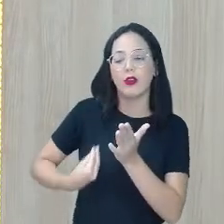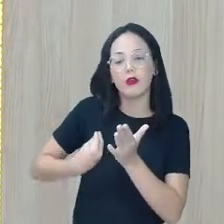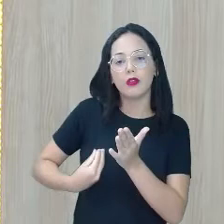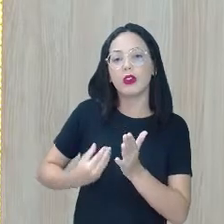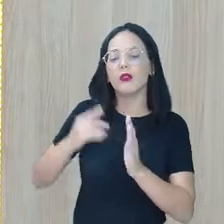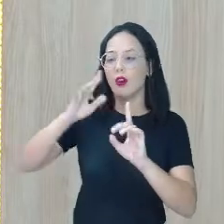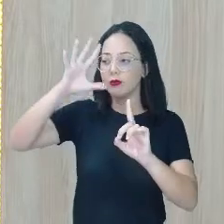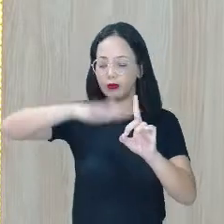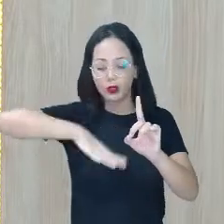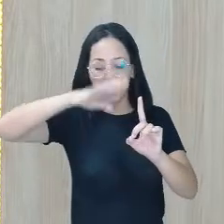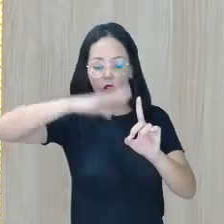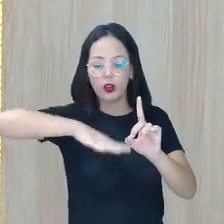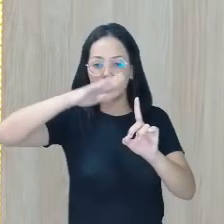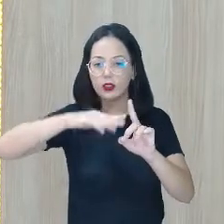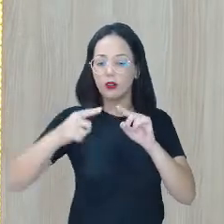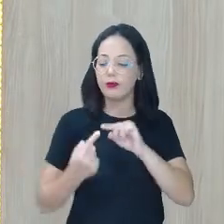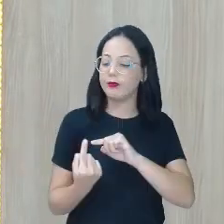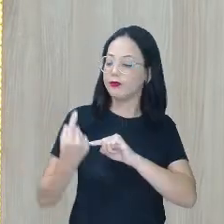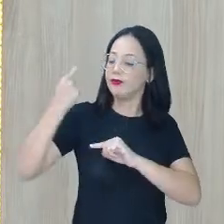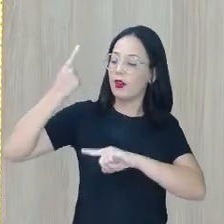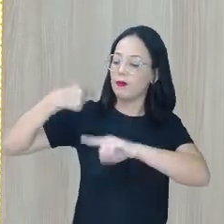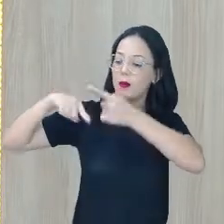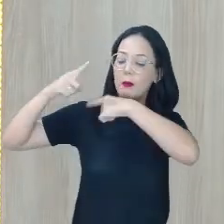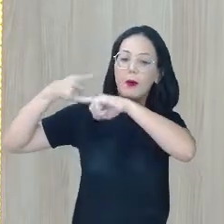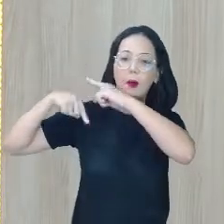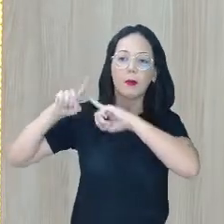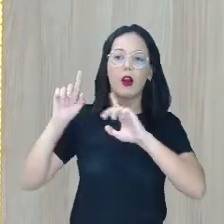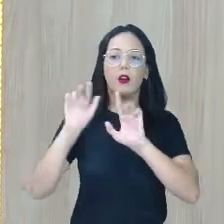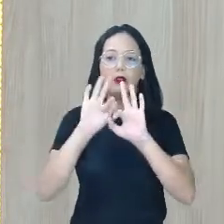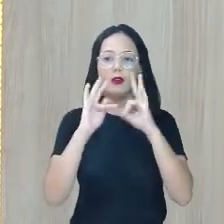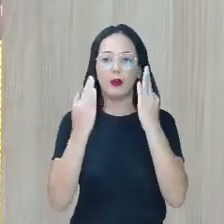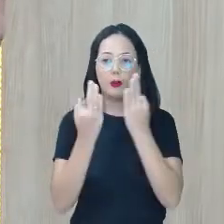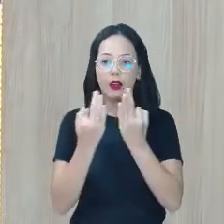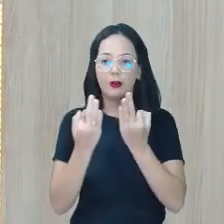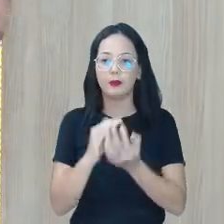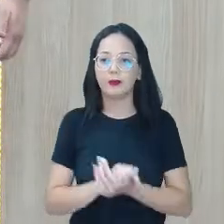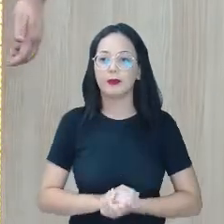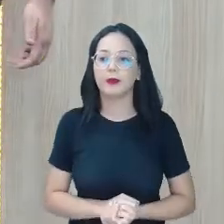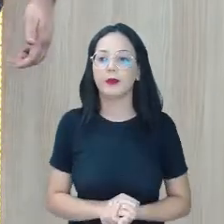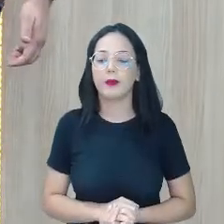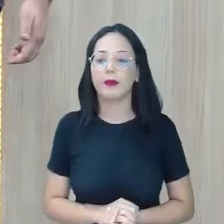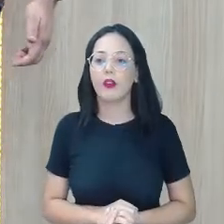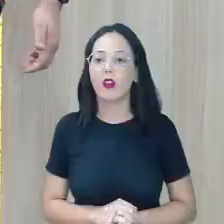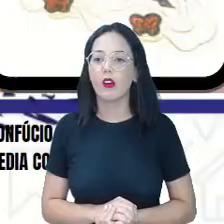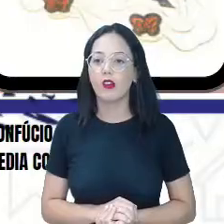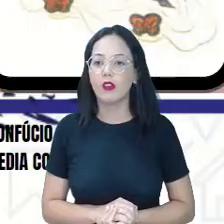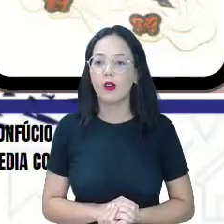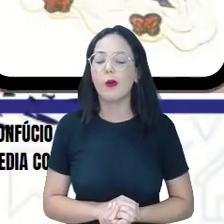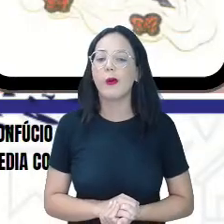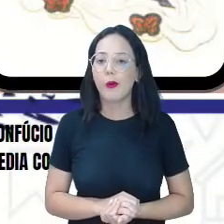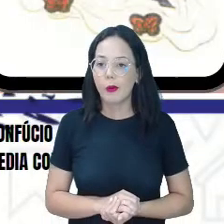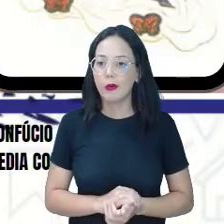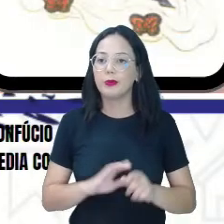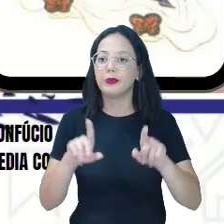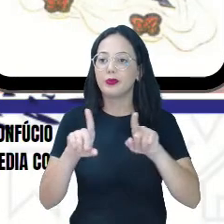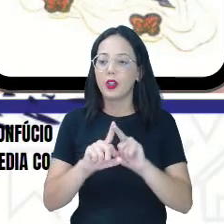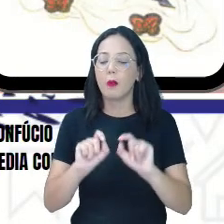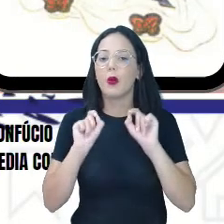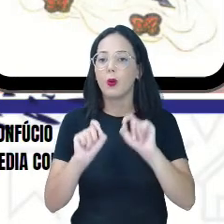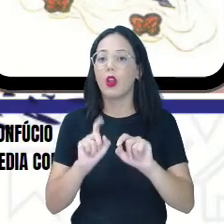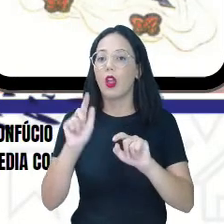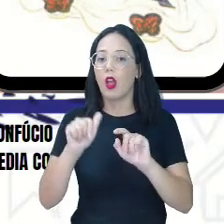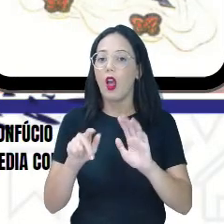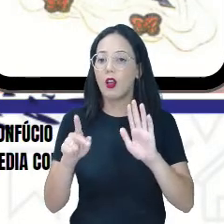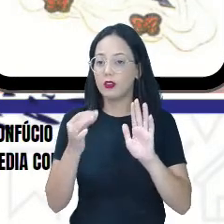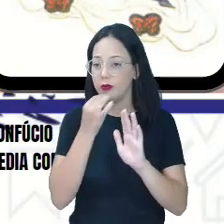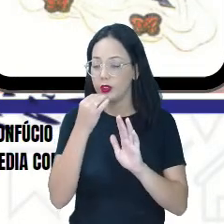uma reverência aos seus ancestrais, né, à sua família, ok? Então, a outra coisa, né, é que ele vai